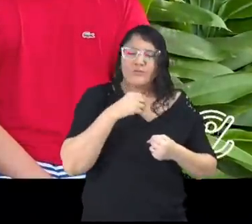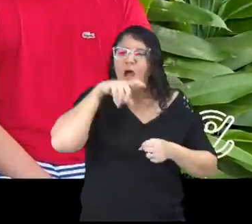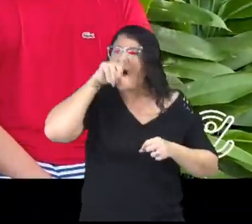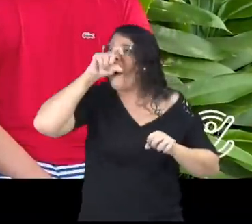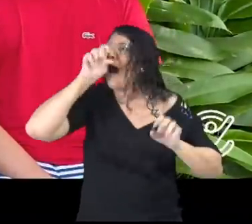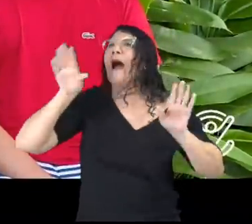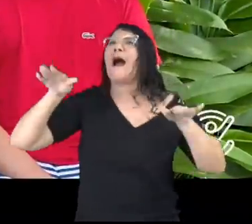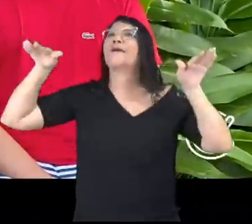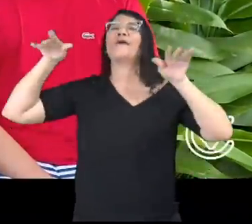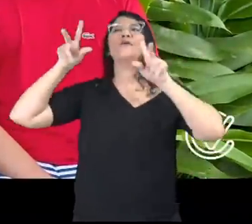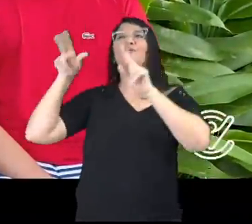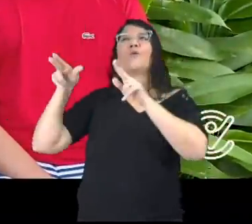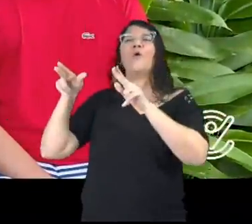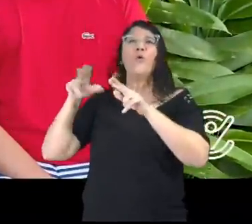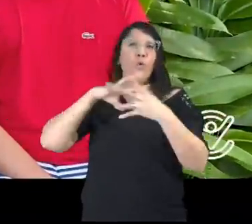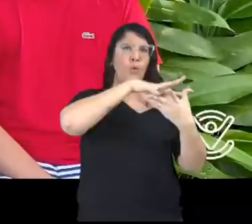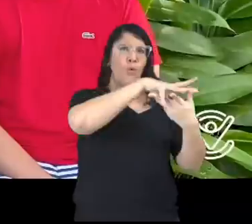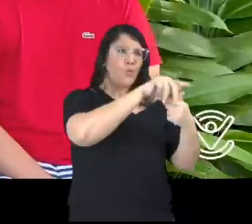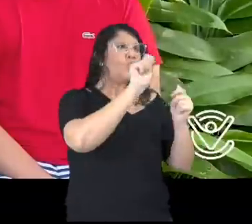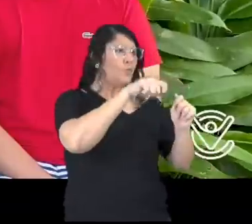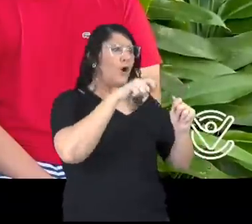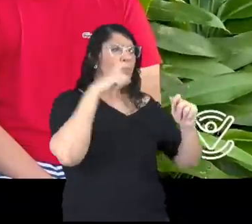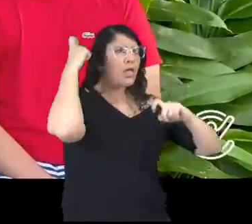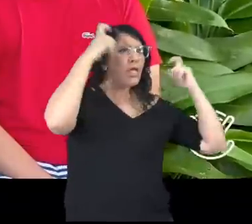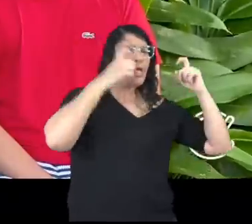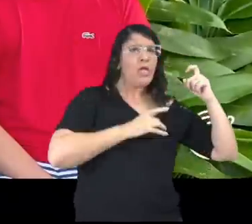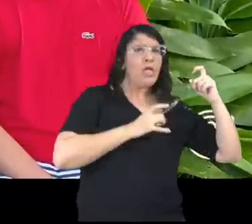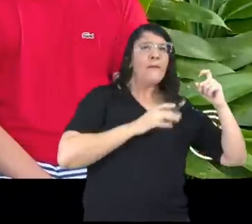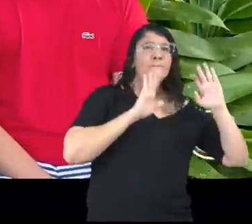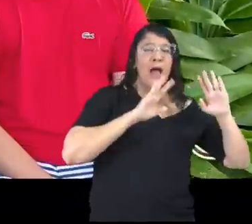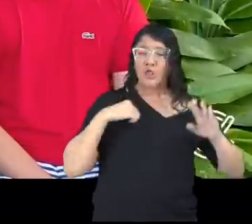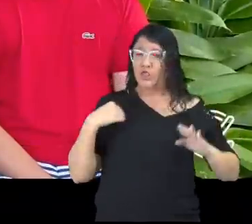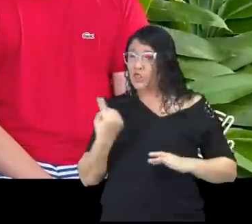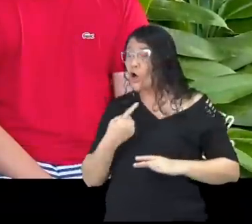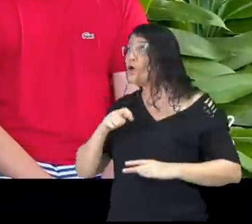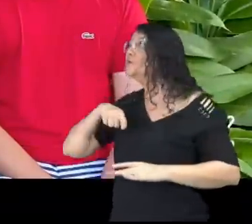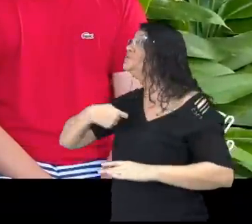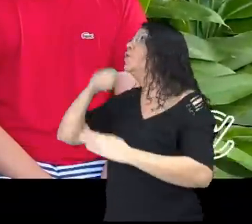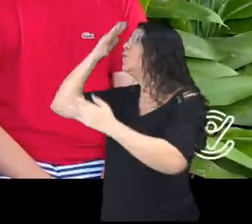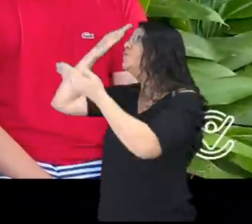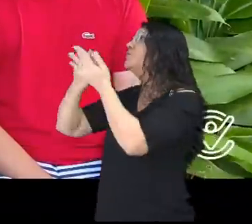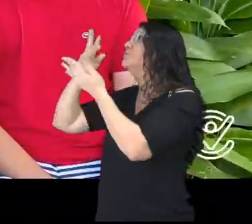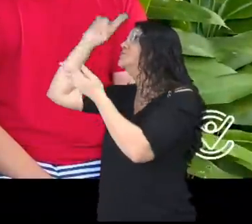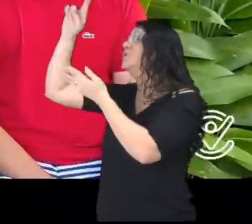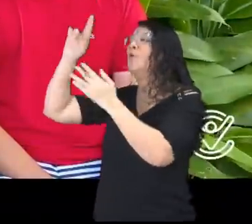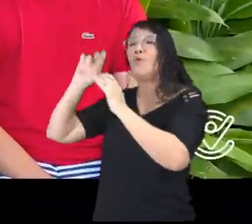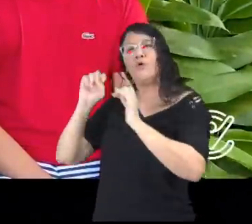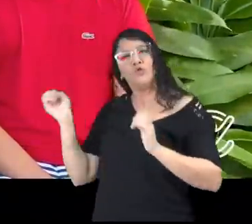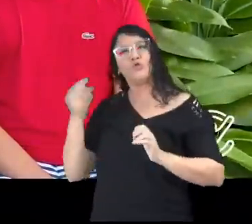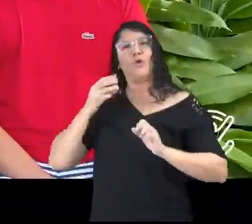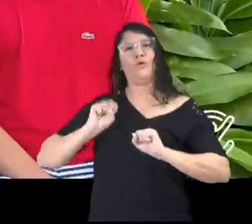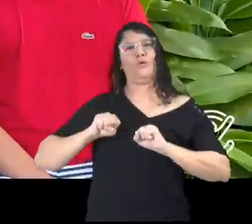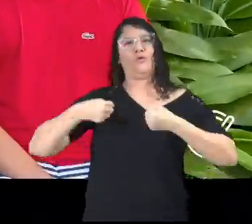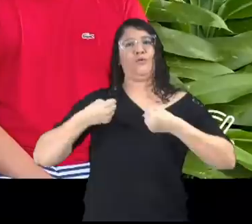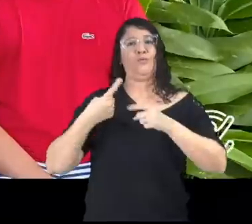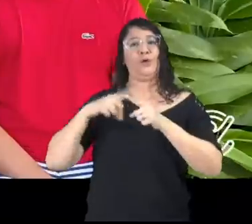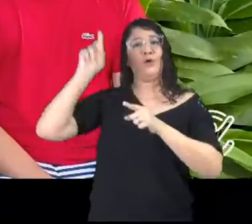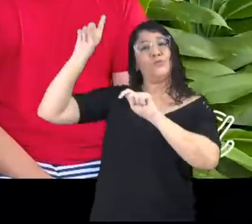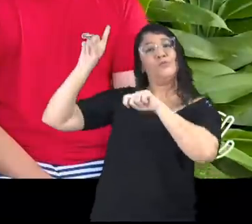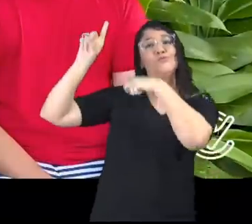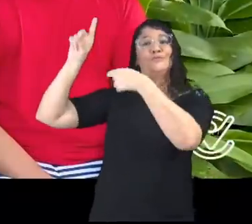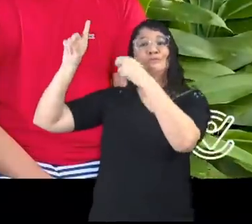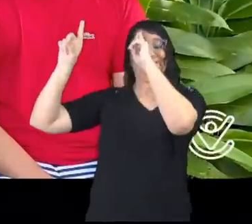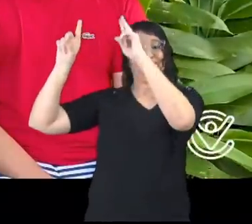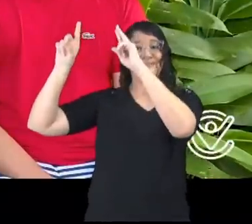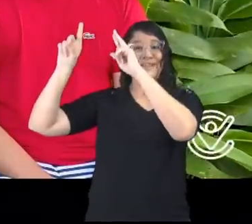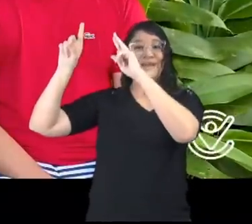O mundo pode até temer, mas nós que confiamos no Senhor, novas forças teremos, porque Tu és o Senhor. E aí,